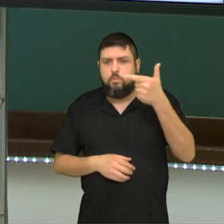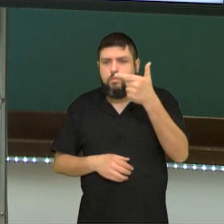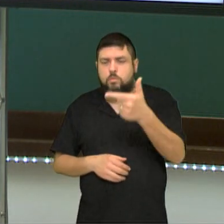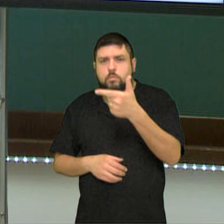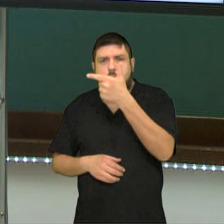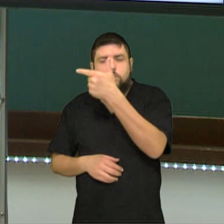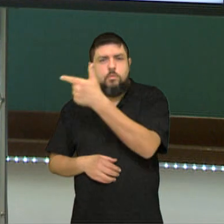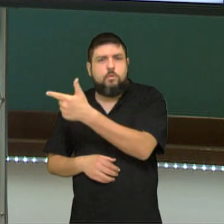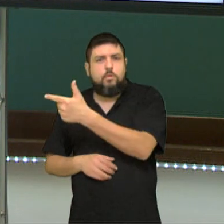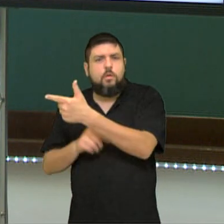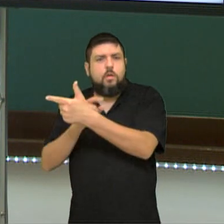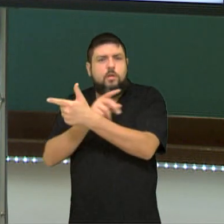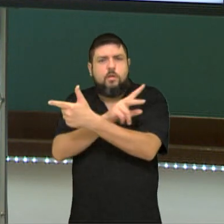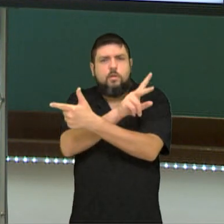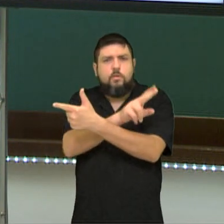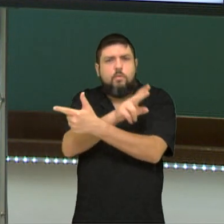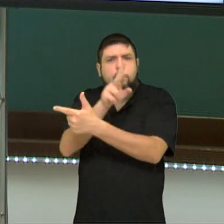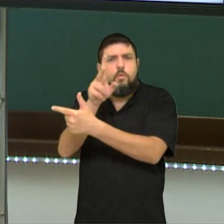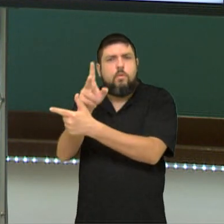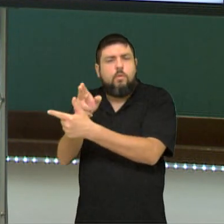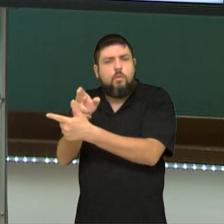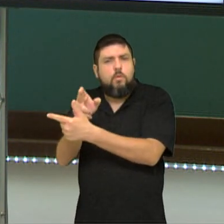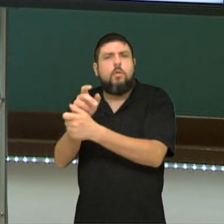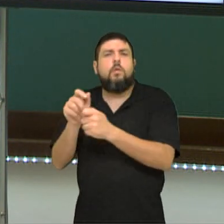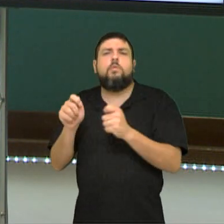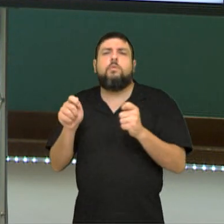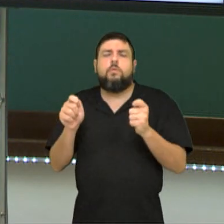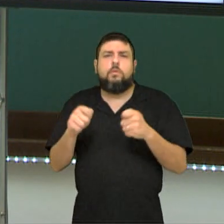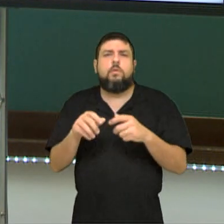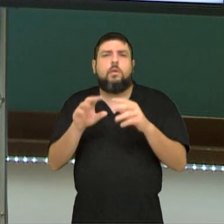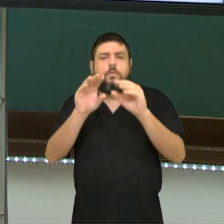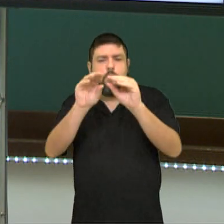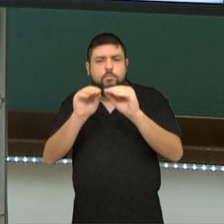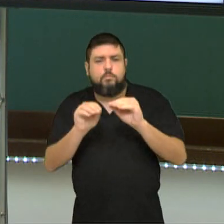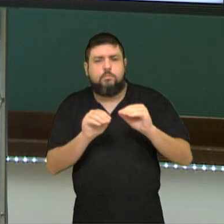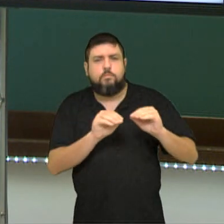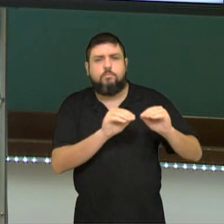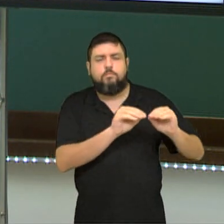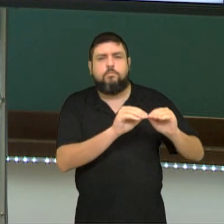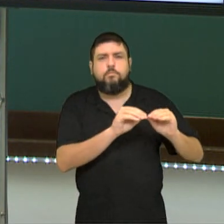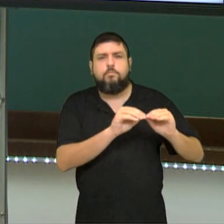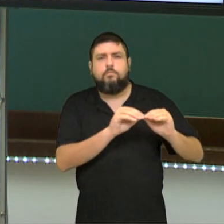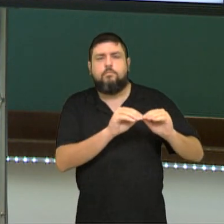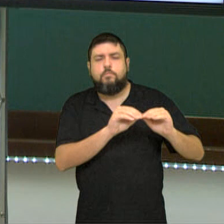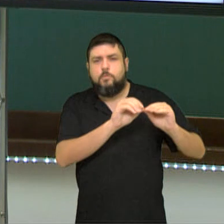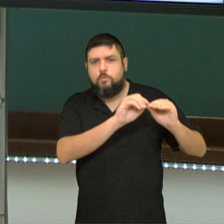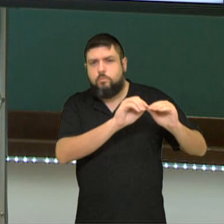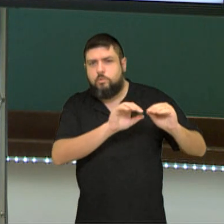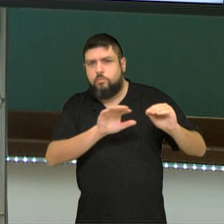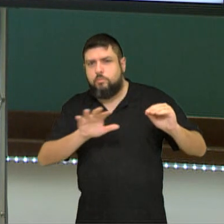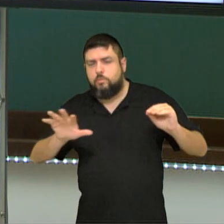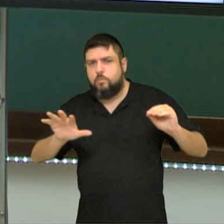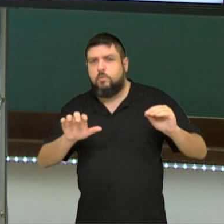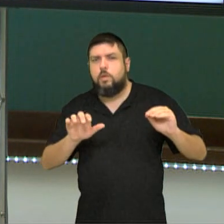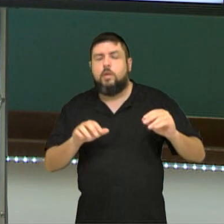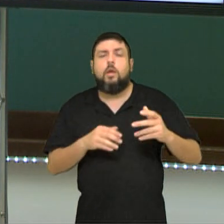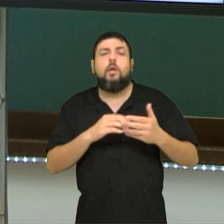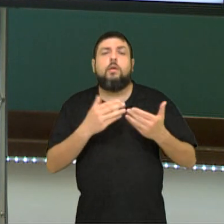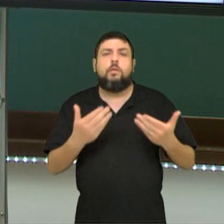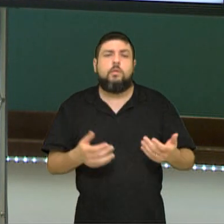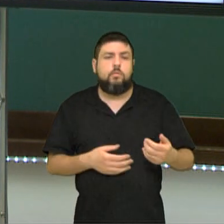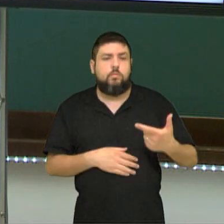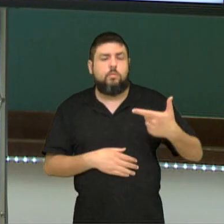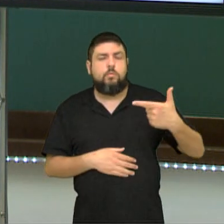termo comum e eu posso colocar esse termo comum em evidência no momento da fatoração. Então, o 2 está